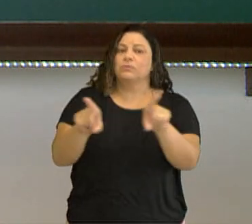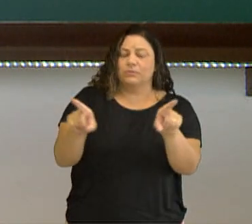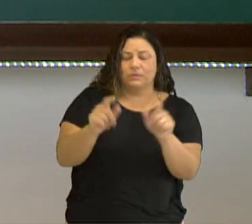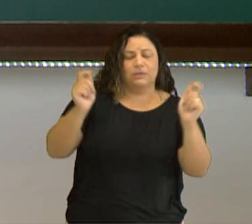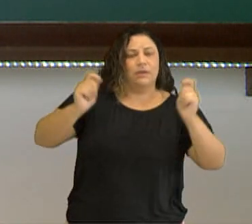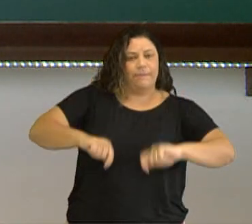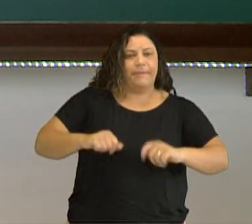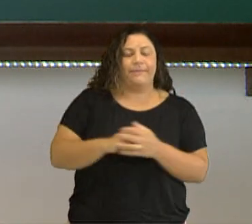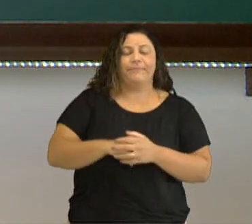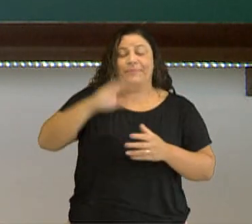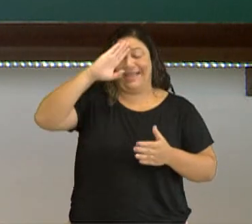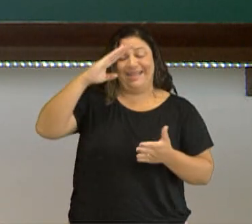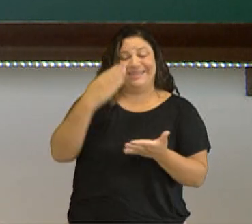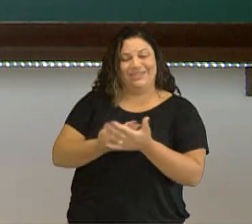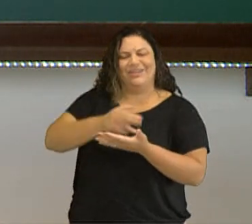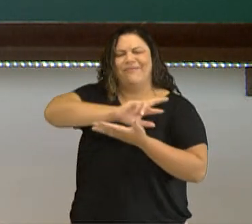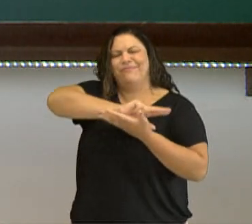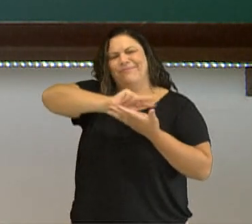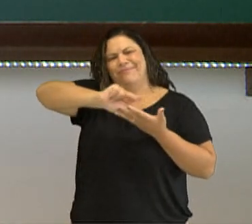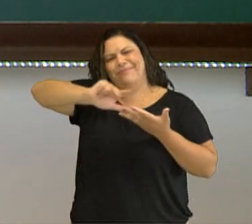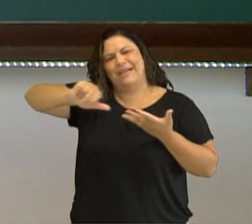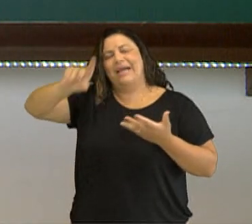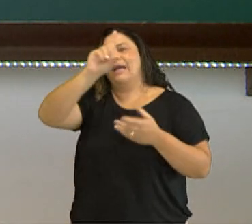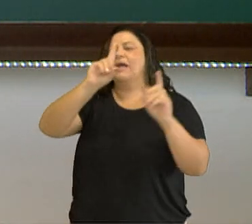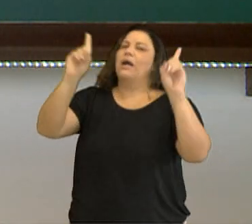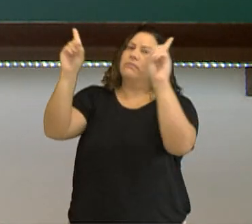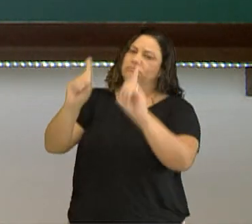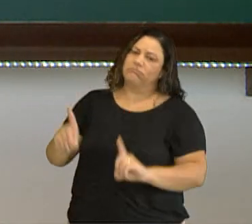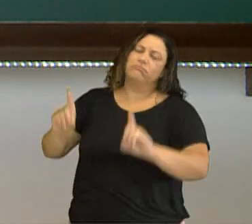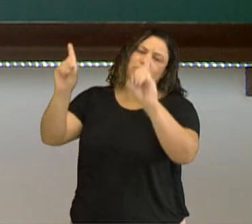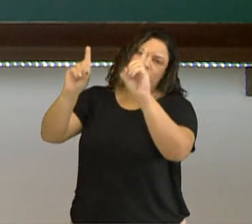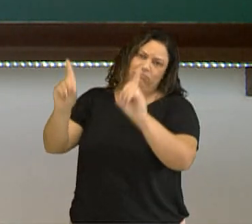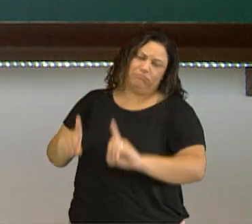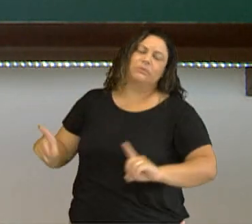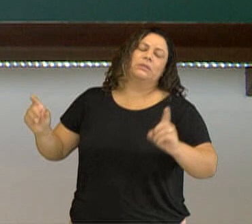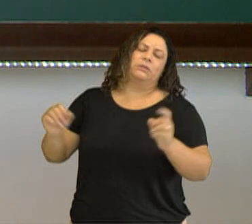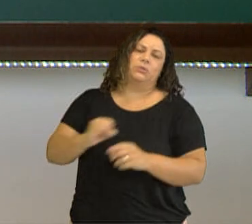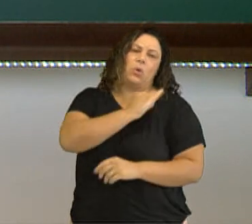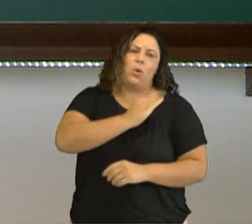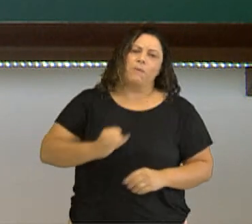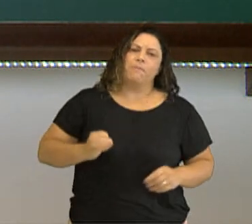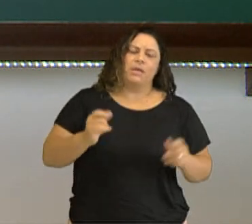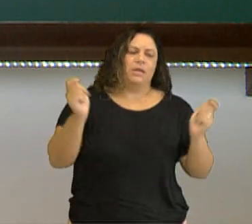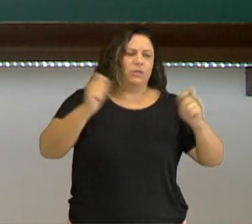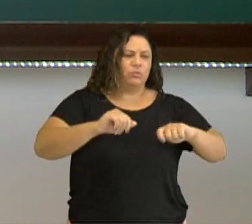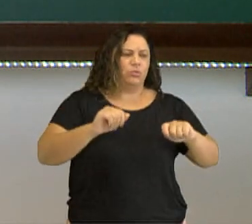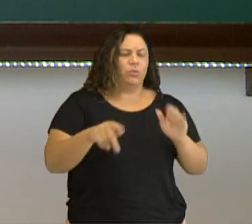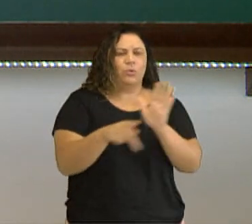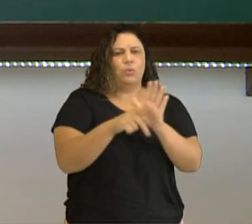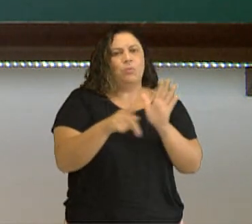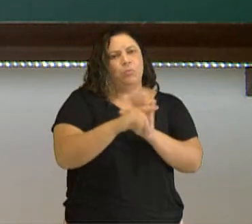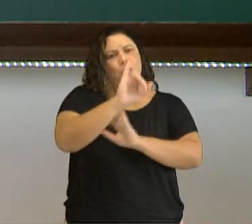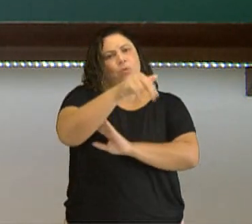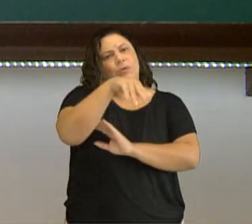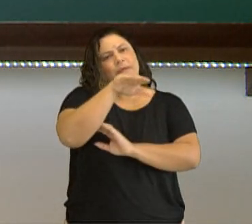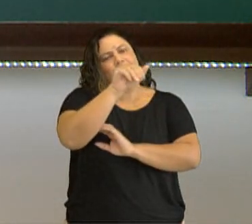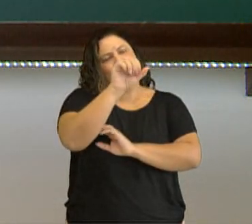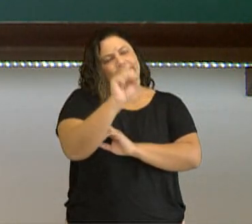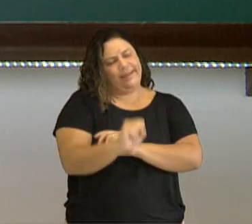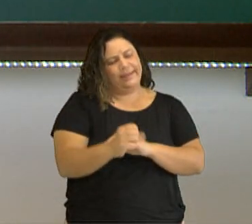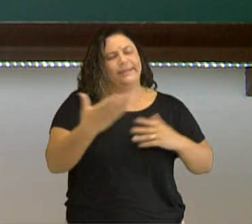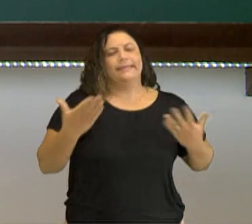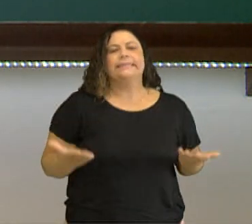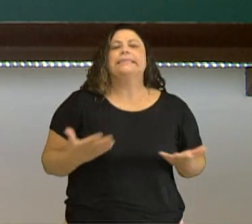Eram politeístas, a gente viu aí, né, que o imperador era chamado de Inca, então, né, o próprio nome do império dava o nome